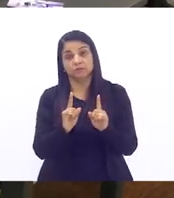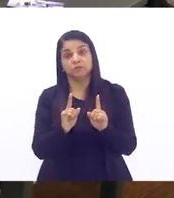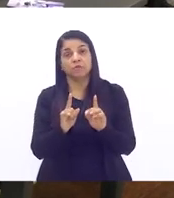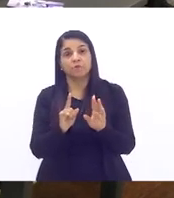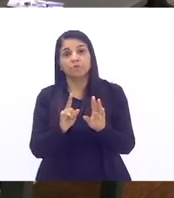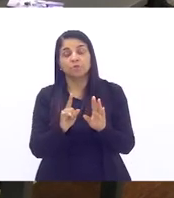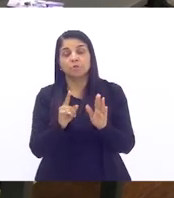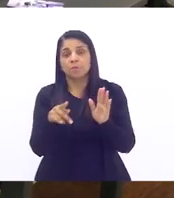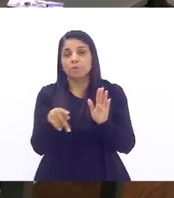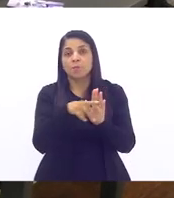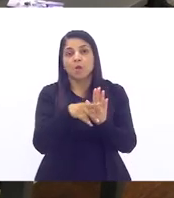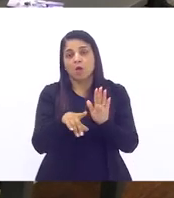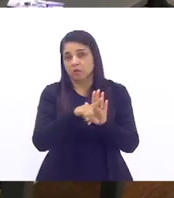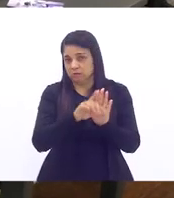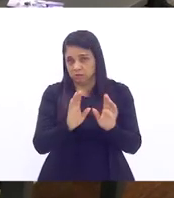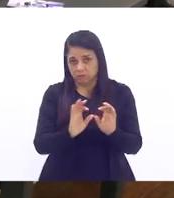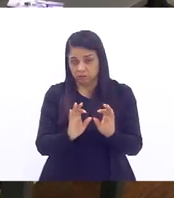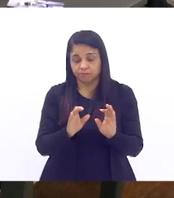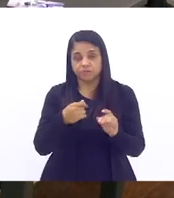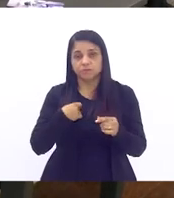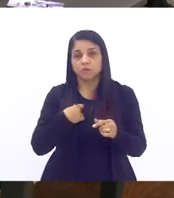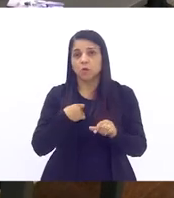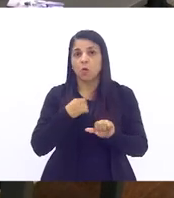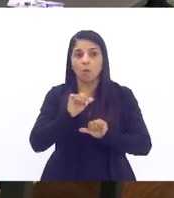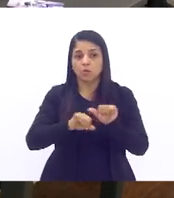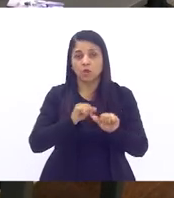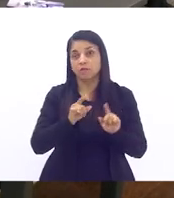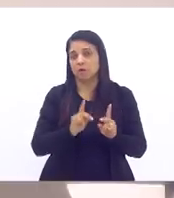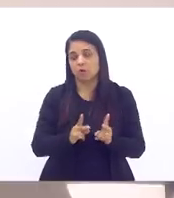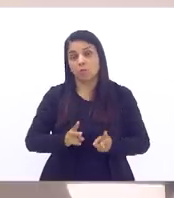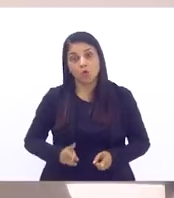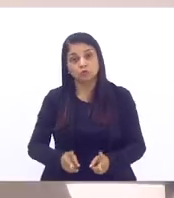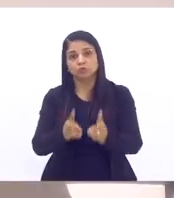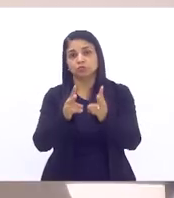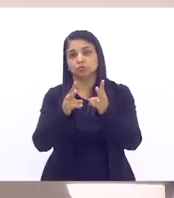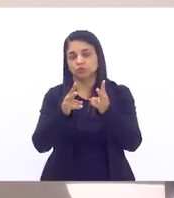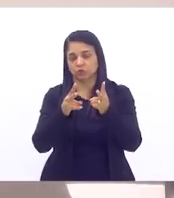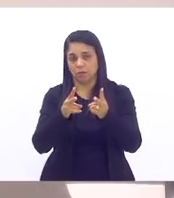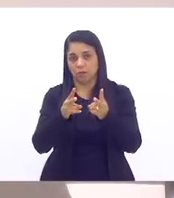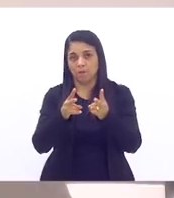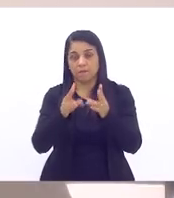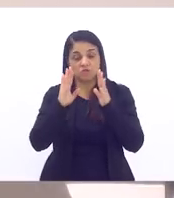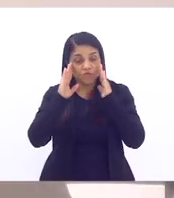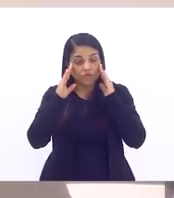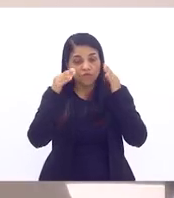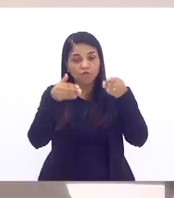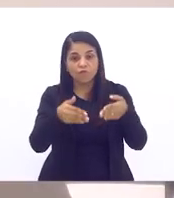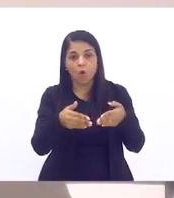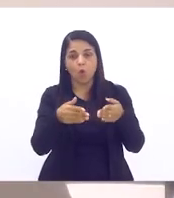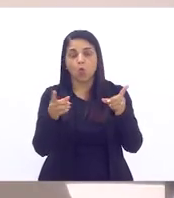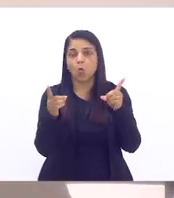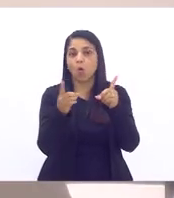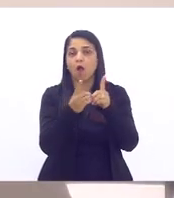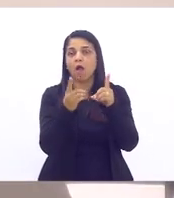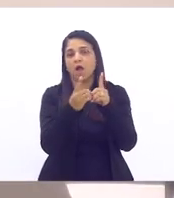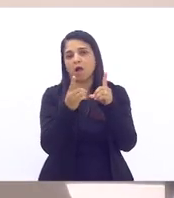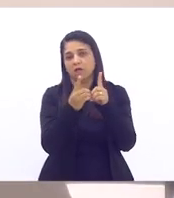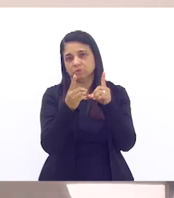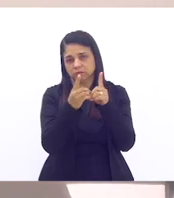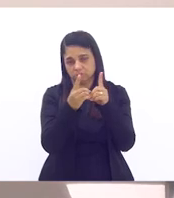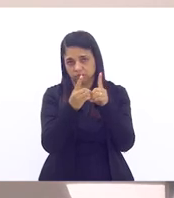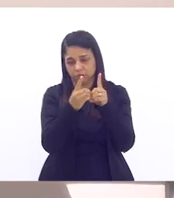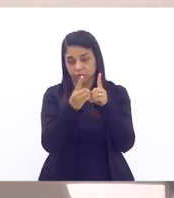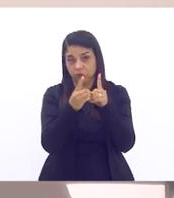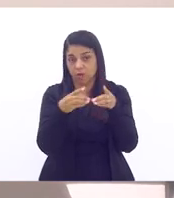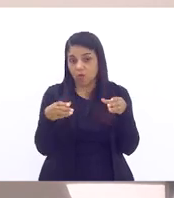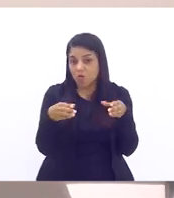questão que eu que eu fiz questão de não mudar mas de continuar mas dá mais ainda foco na questão do atendimento a comissão